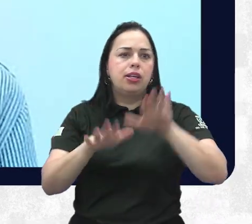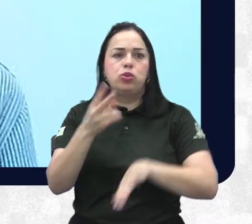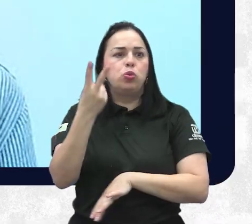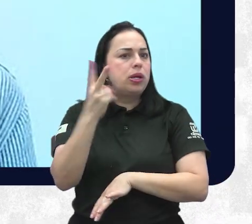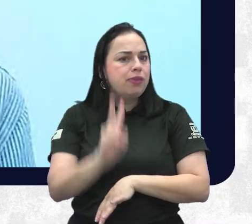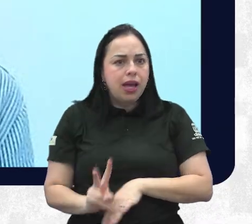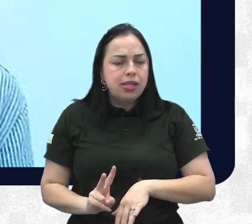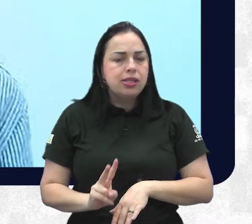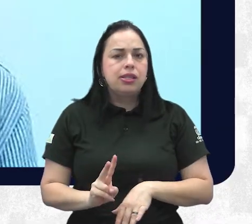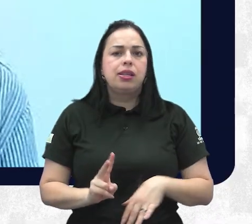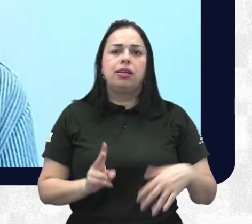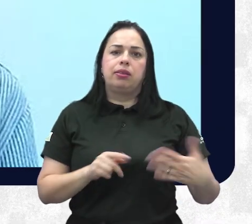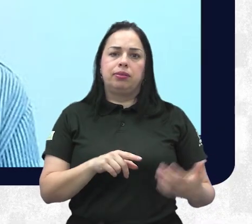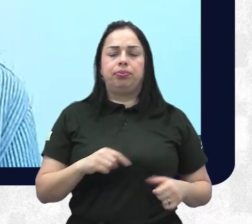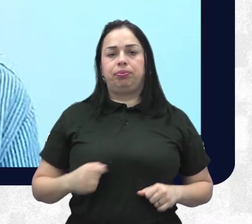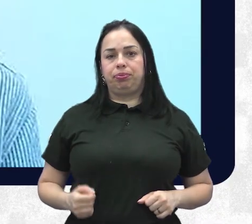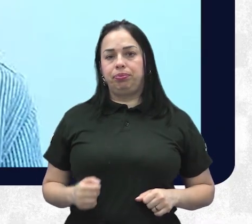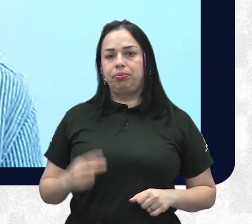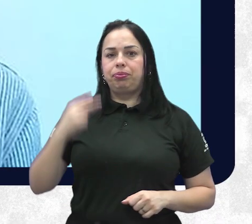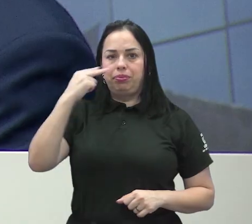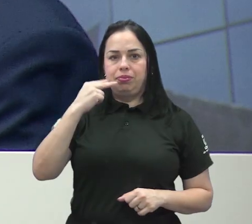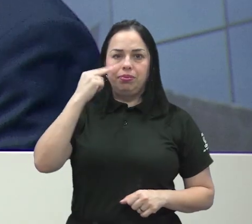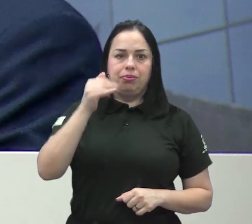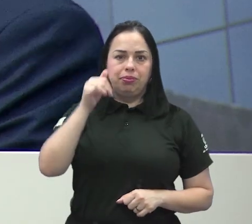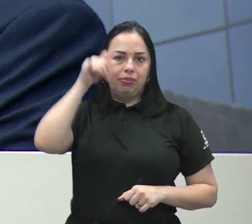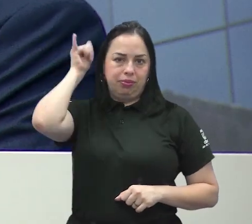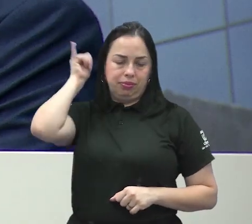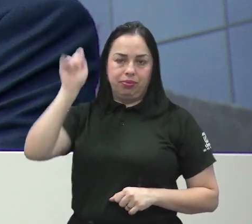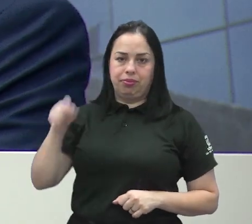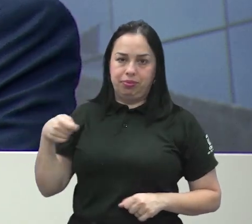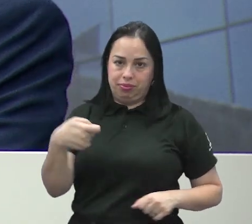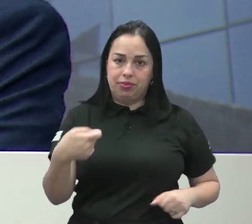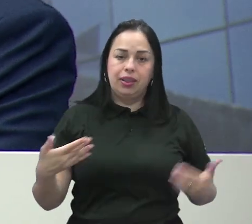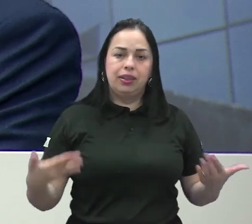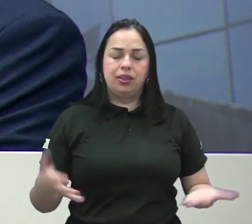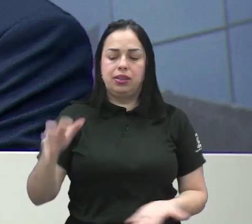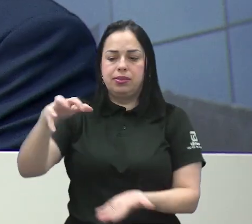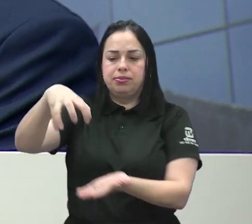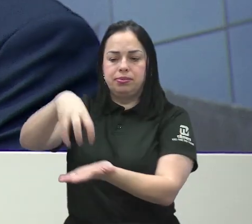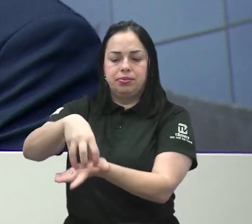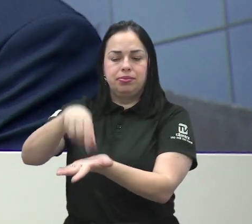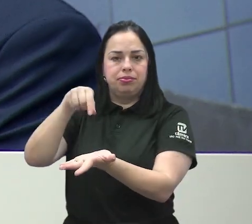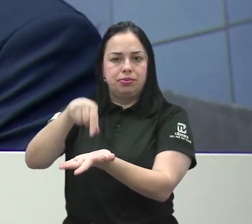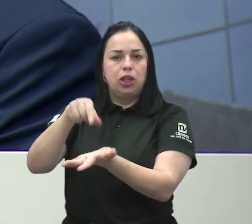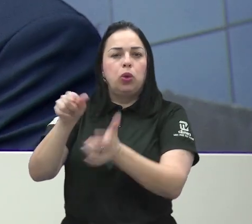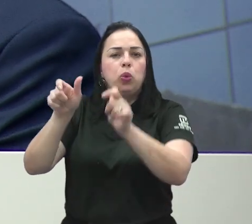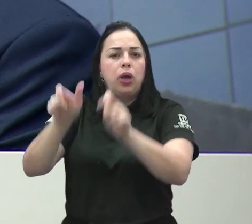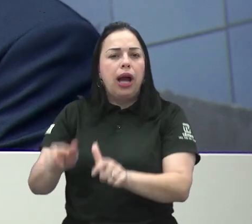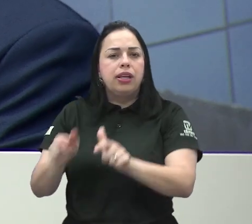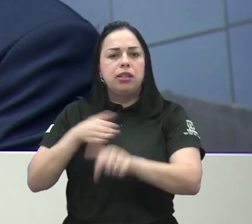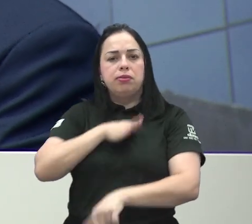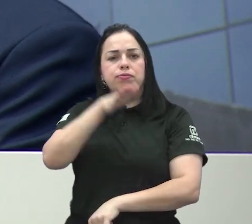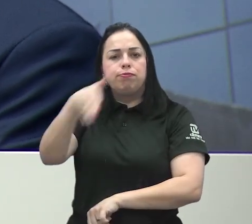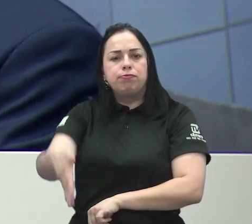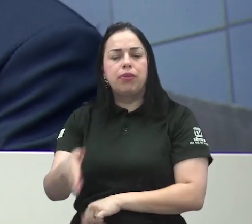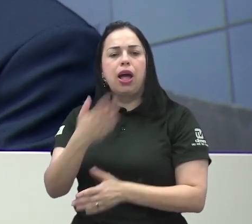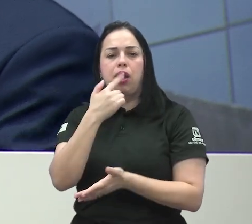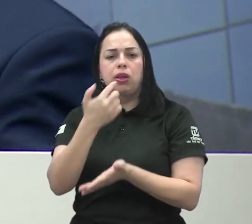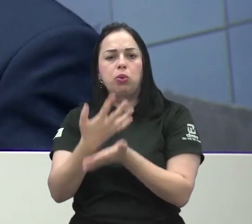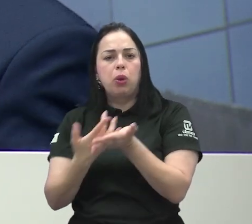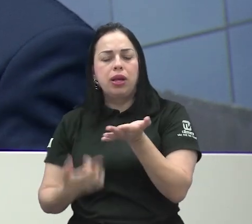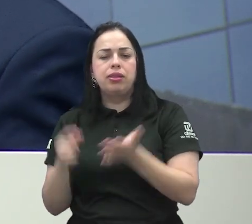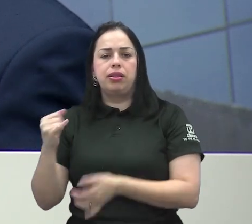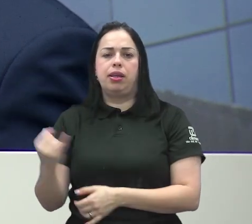2, 3 vezes na semana, conforme a necessidade deles. Para o vereador Sidney Campos, os bancos de sangue são fundamentais